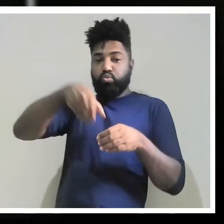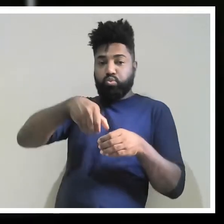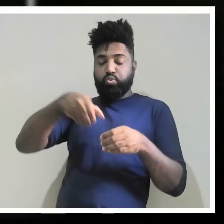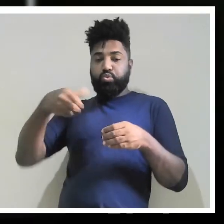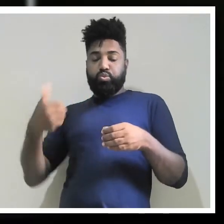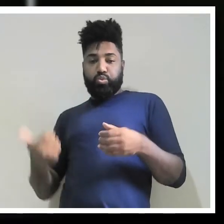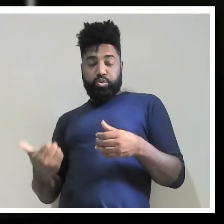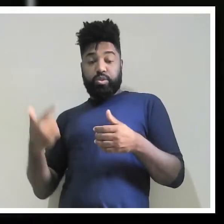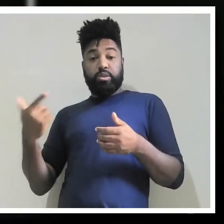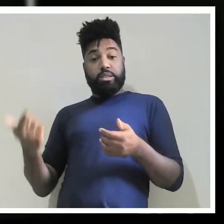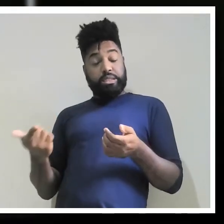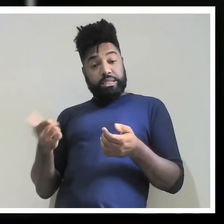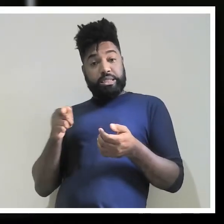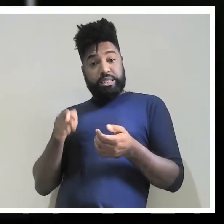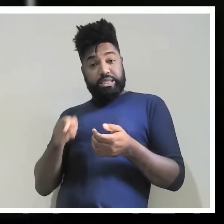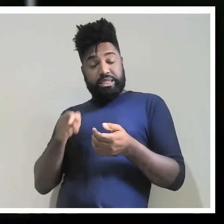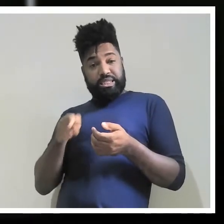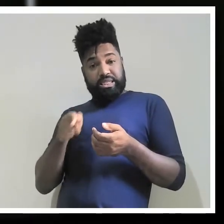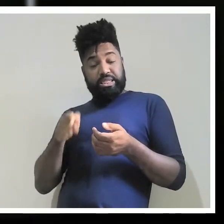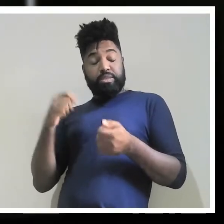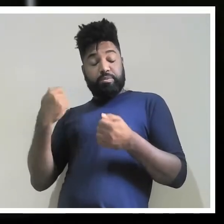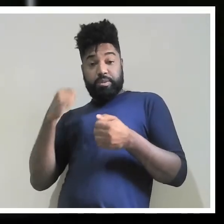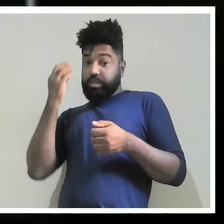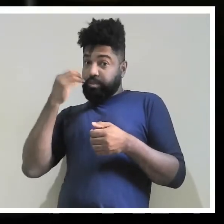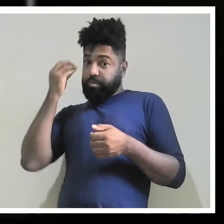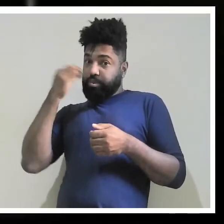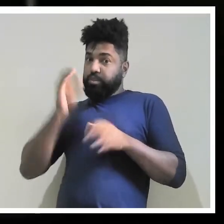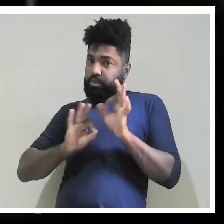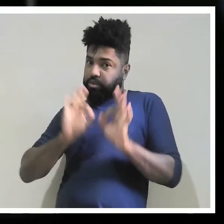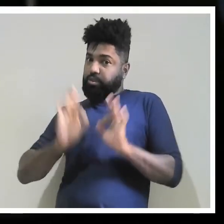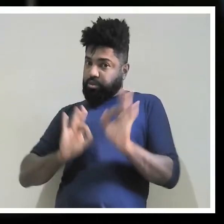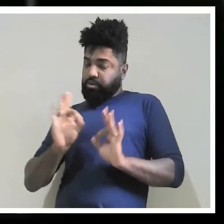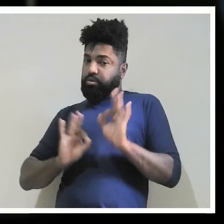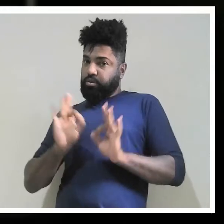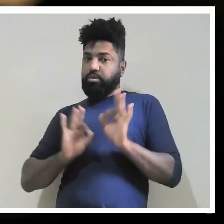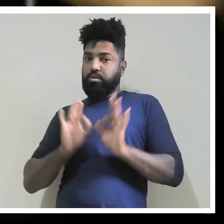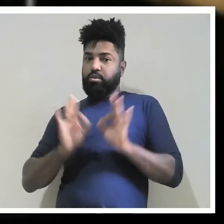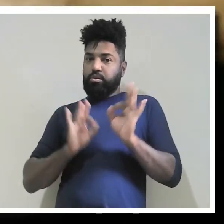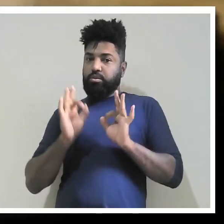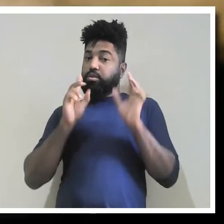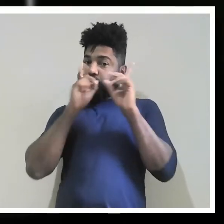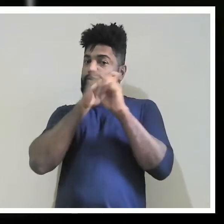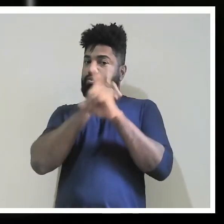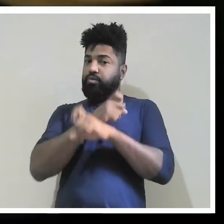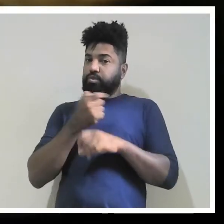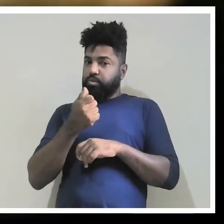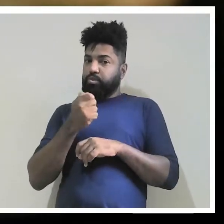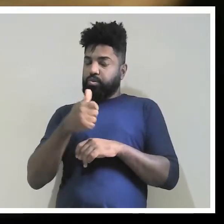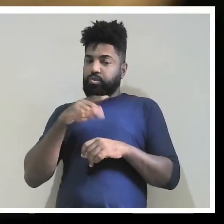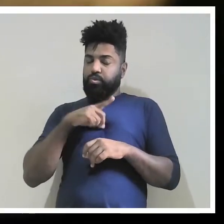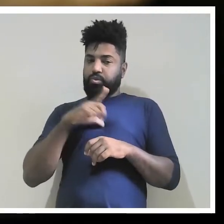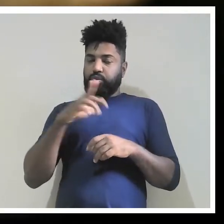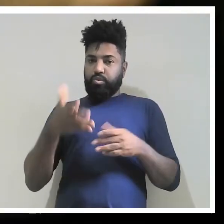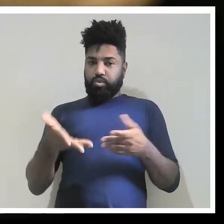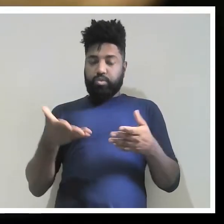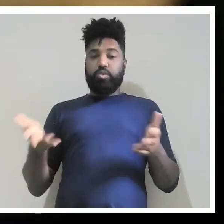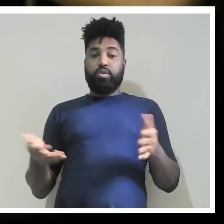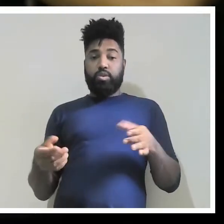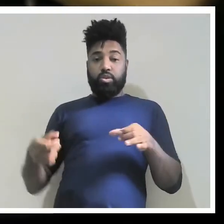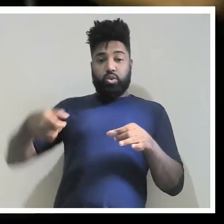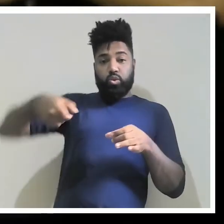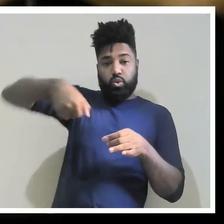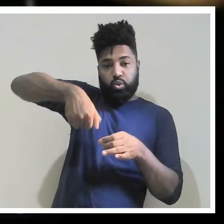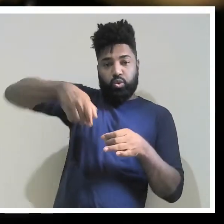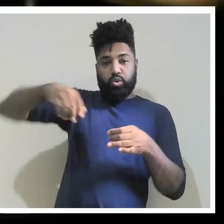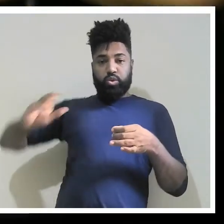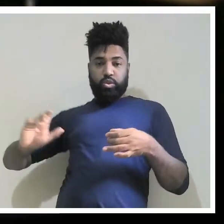balão. É preciso um pouco de experiência para fazer isso. Logo que nós adicionamos o hidróxido de sódio, já é bom fechar o sistema colocando a rolha